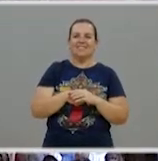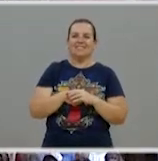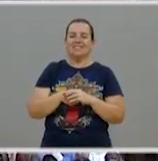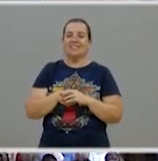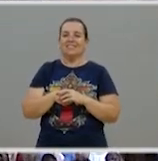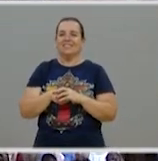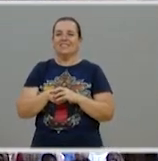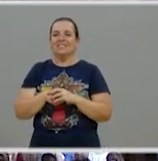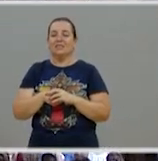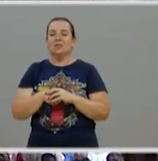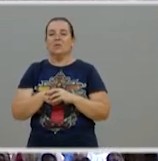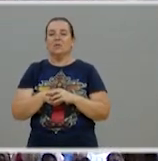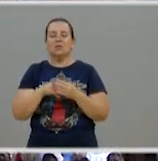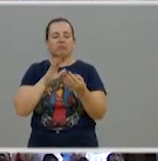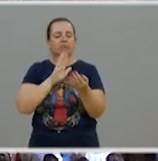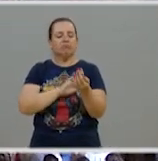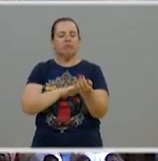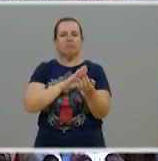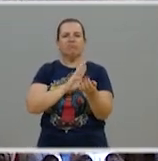Desse vício